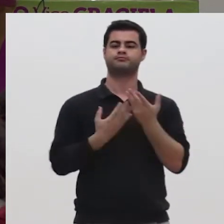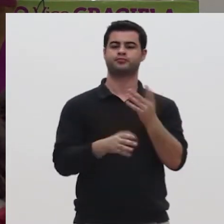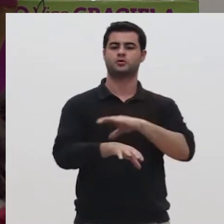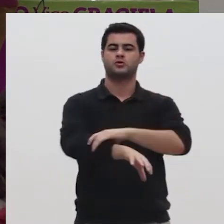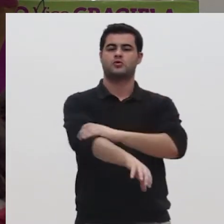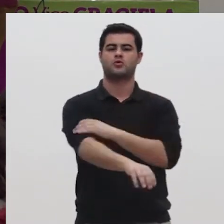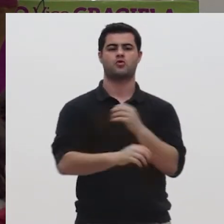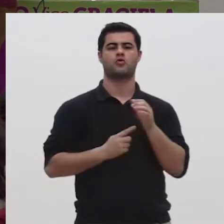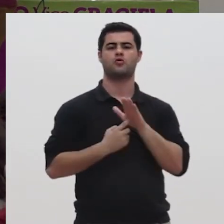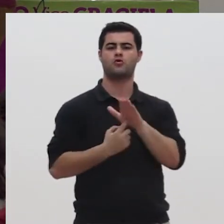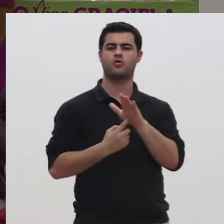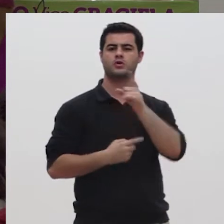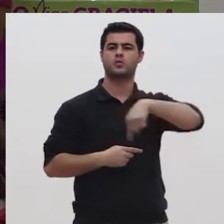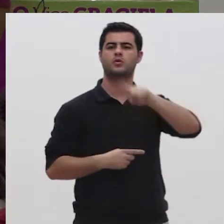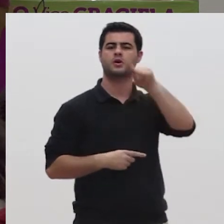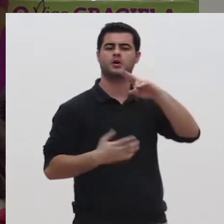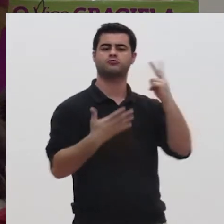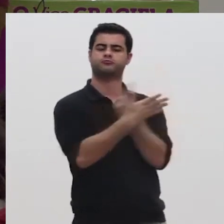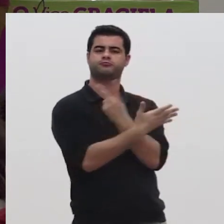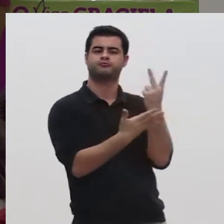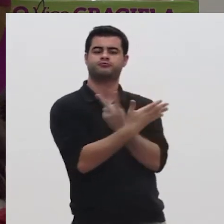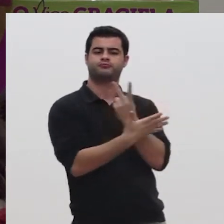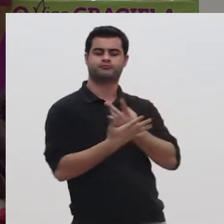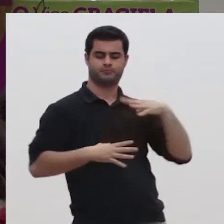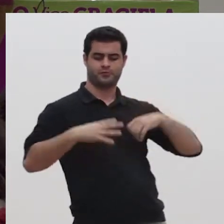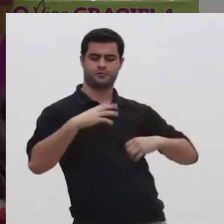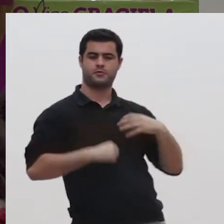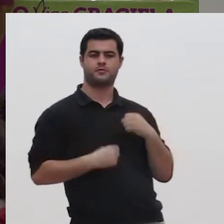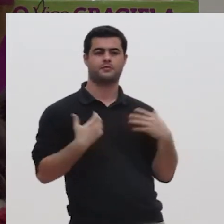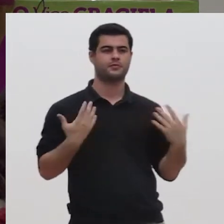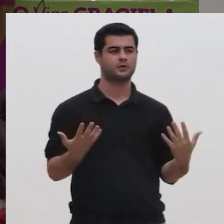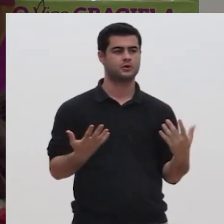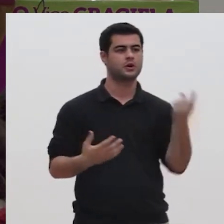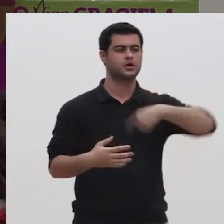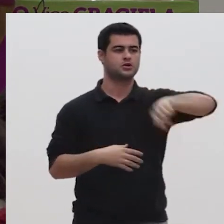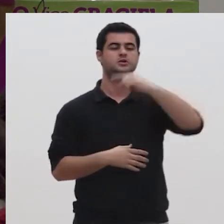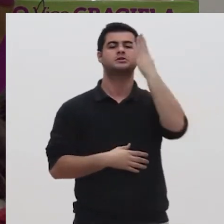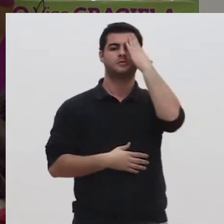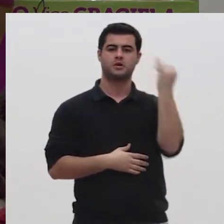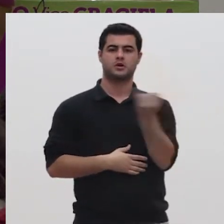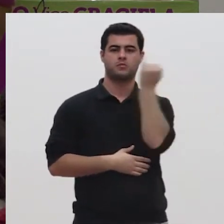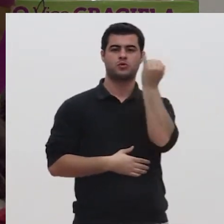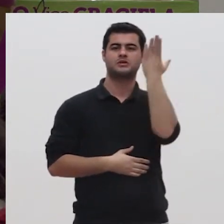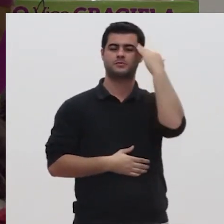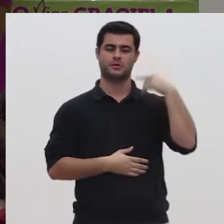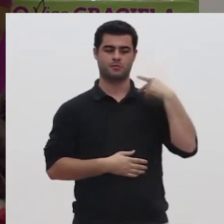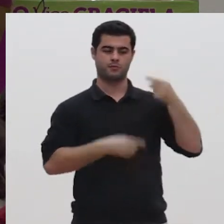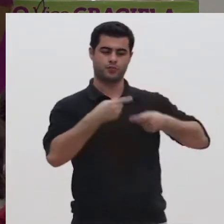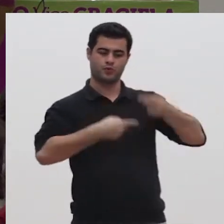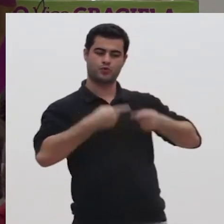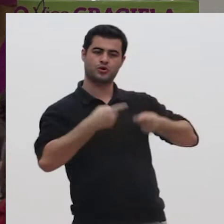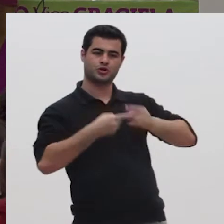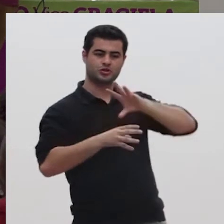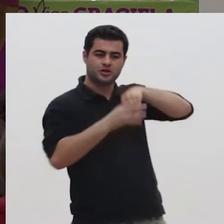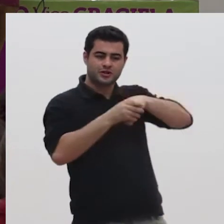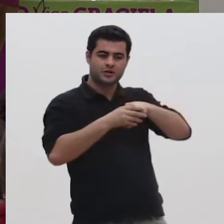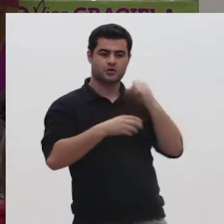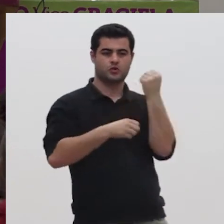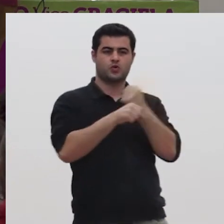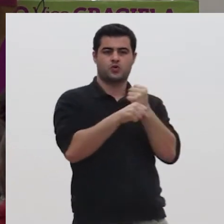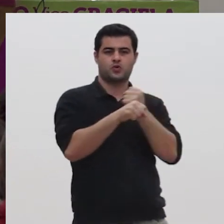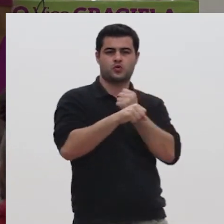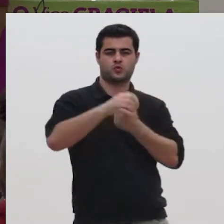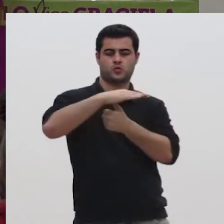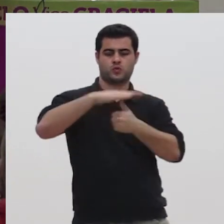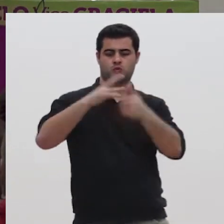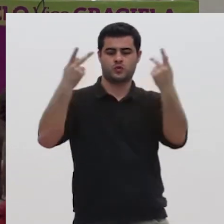essa criminalização dos movimentos estudantis. É importante que eles rompam essa política que está há 8 anos na reitoria da